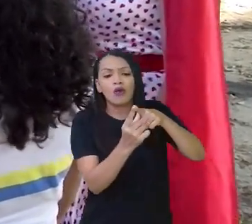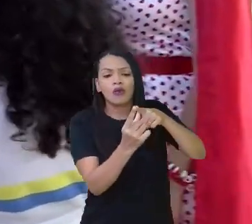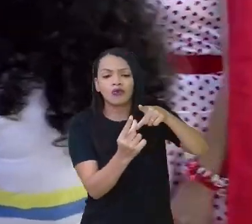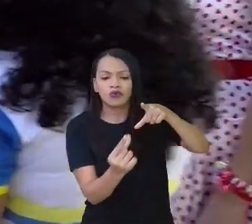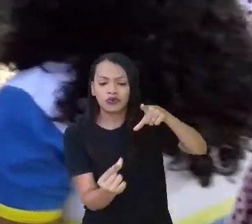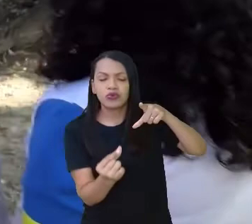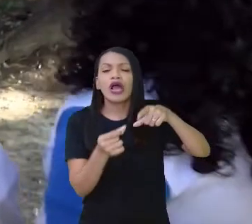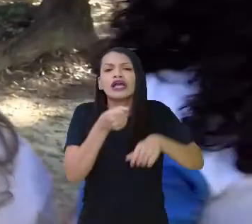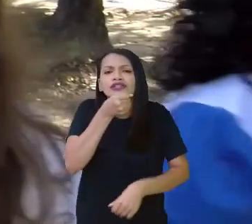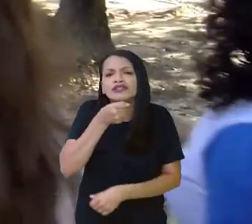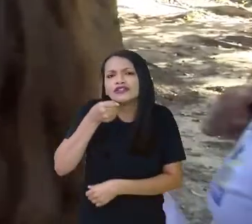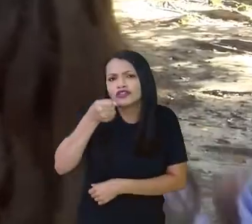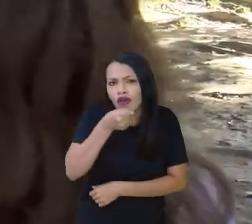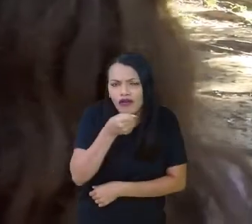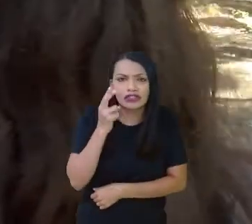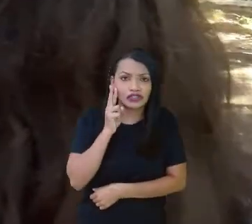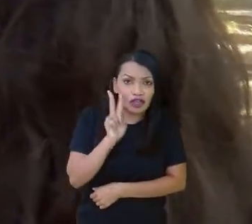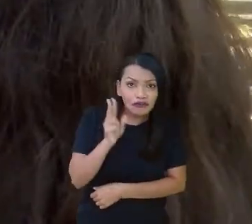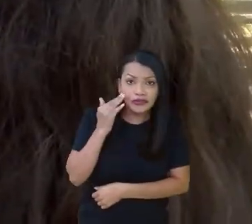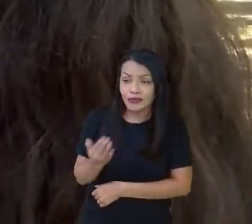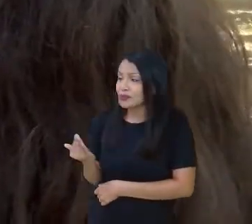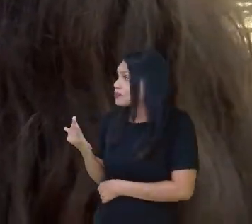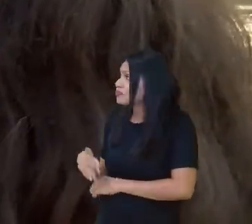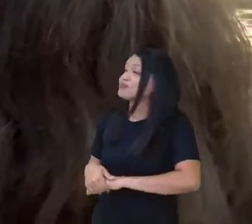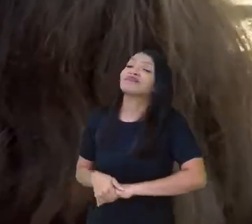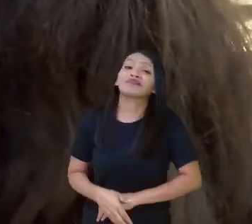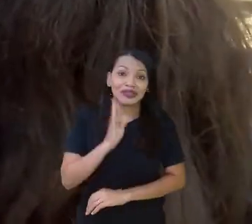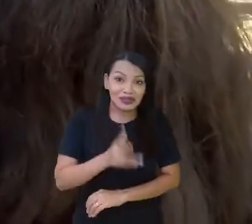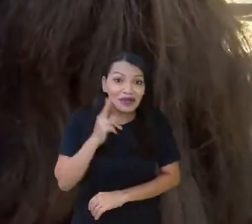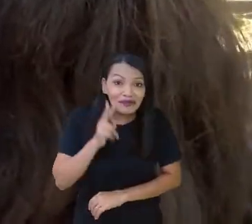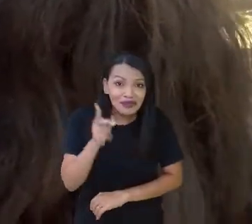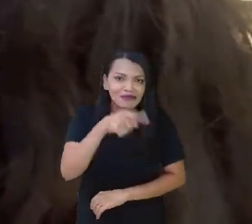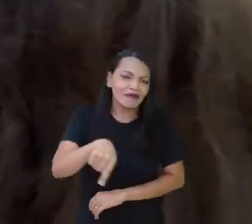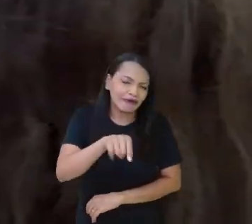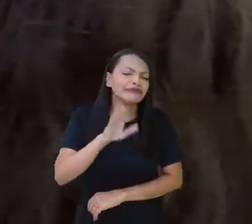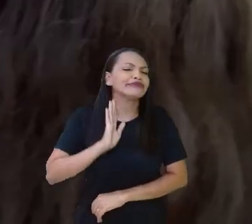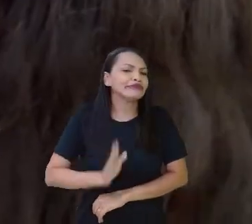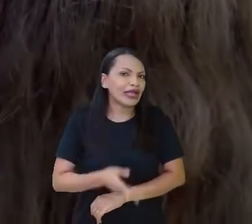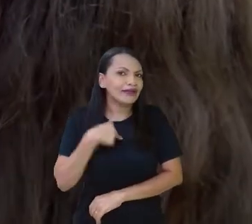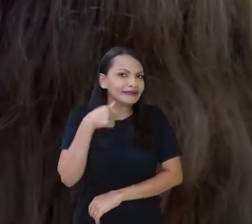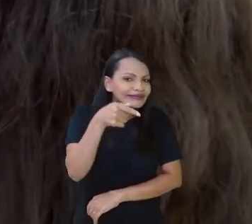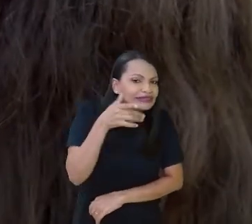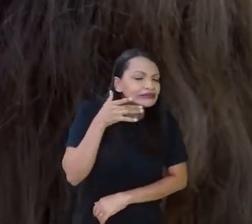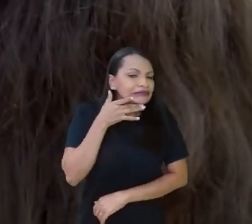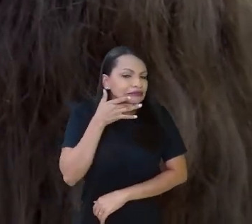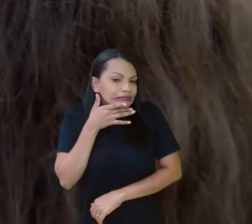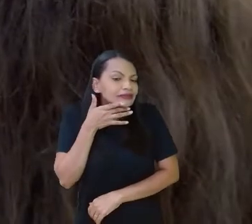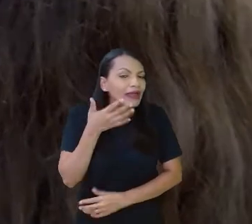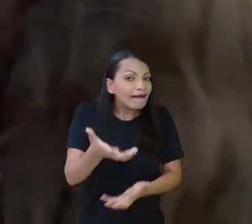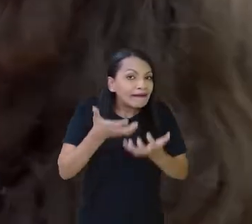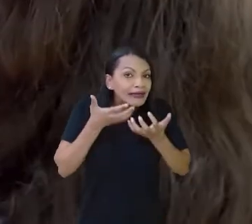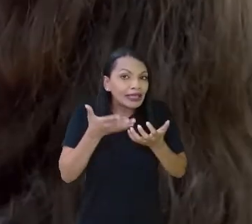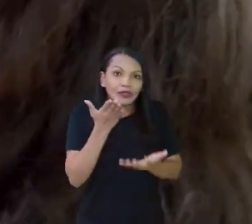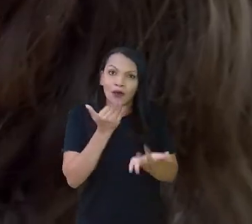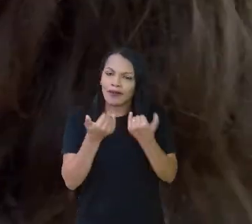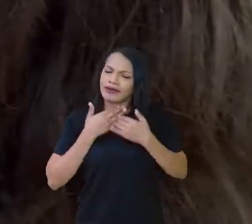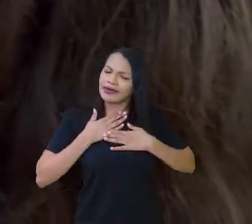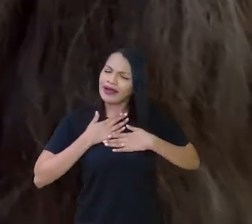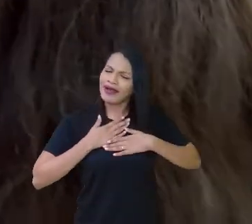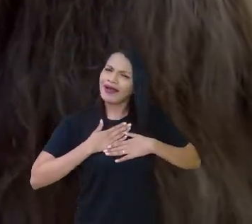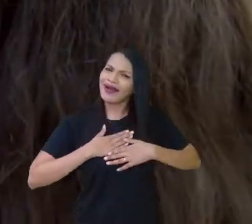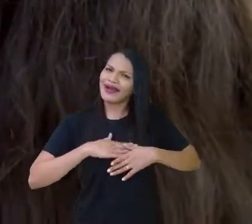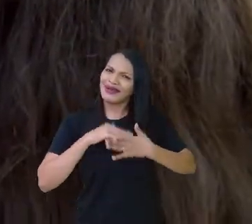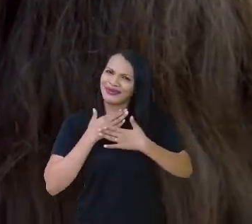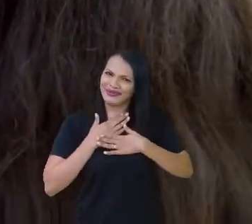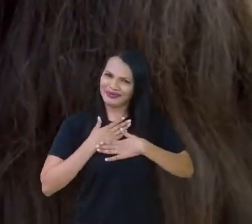alguma sorveteria esse tipo de casquinho? Tô vendo que vocês já estão loucos para comer, né? Mas calma, ainda